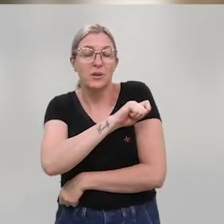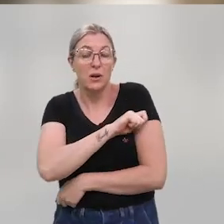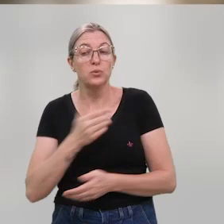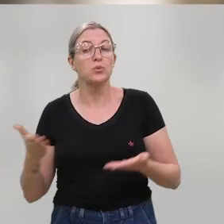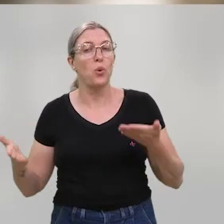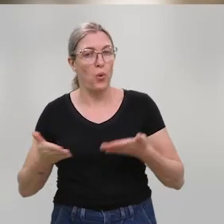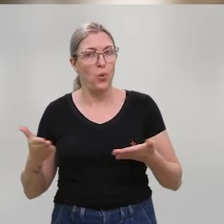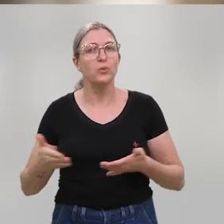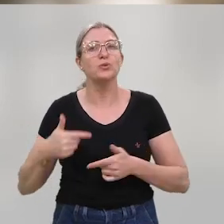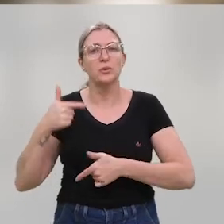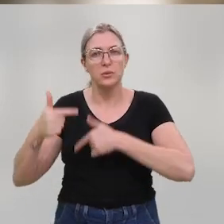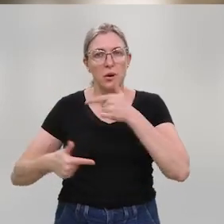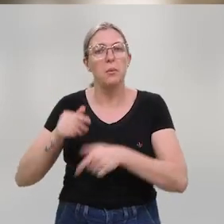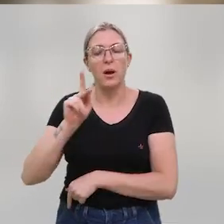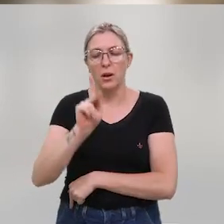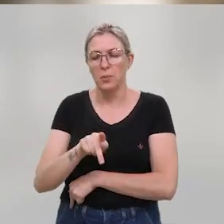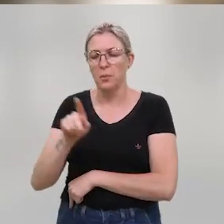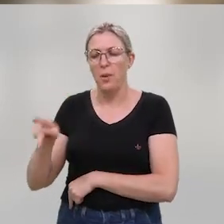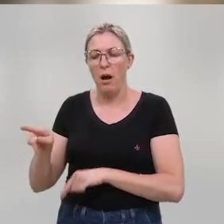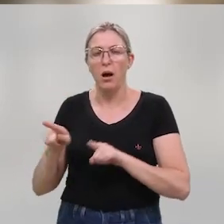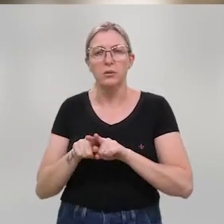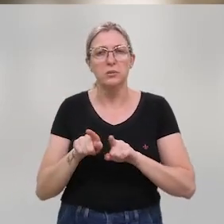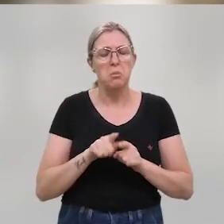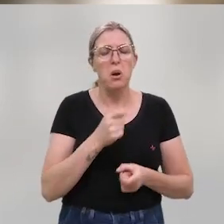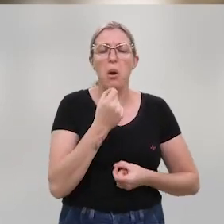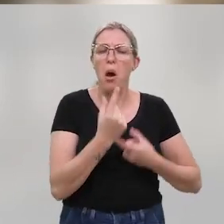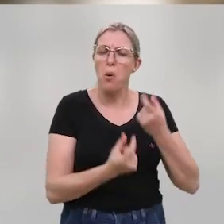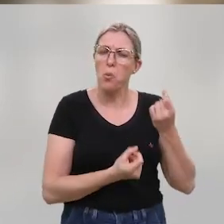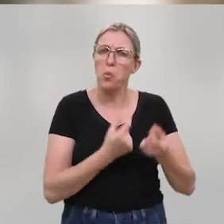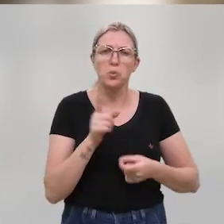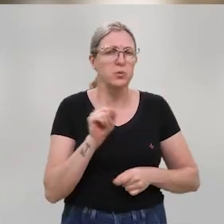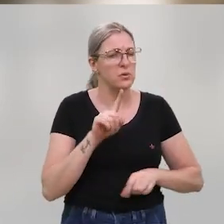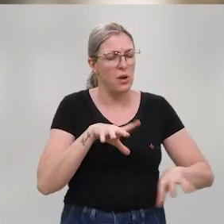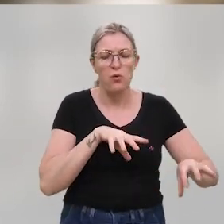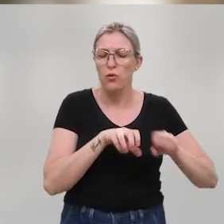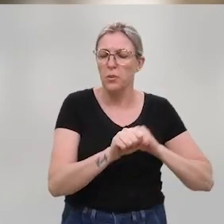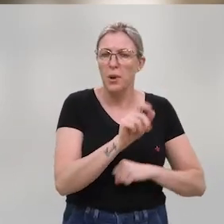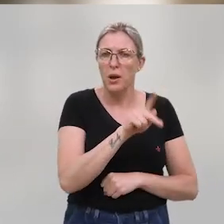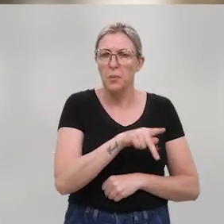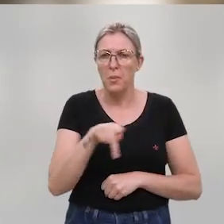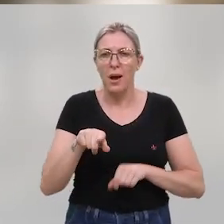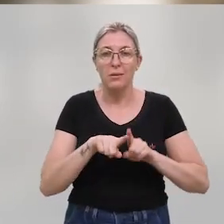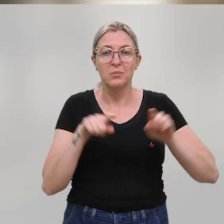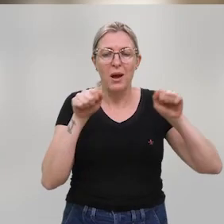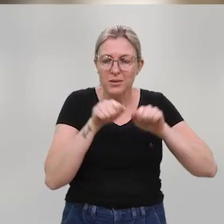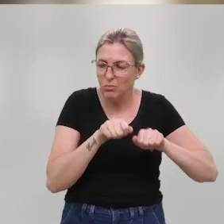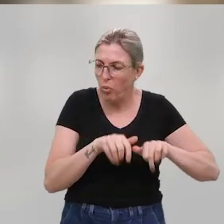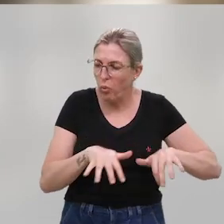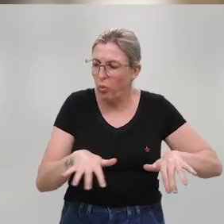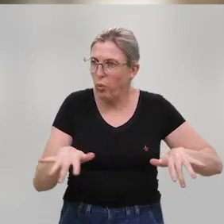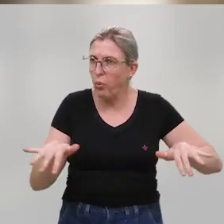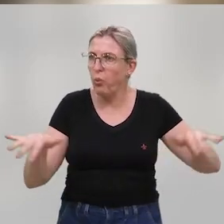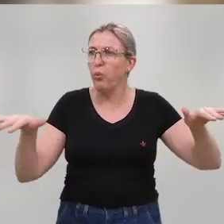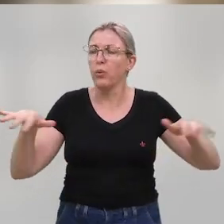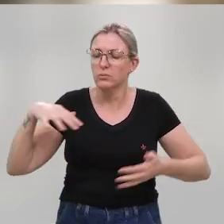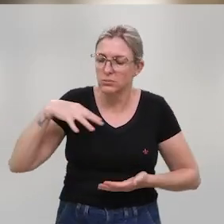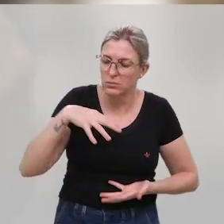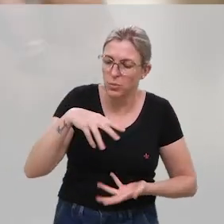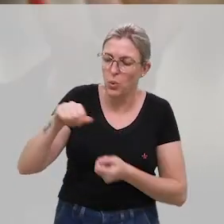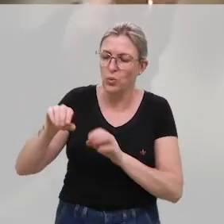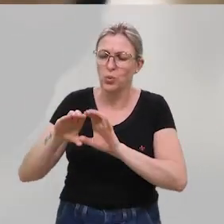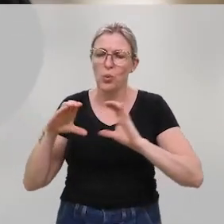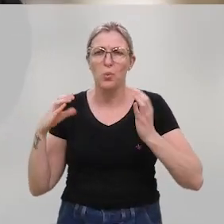e tenho vários que são sacerdotes e outros que não foram sacerdotes, mas